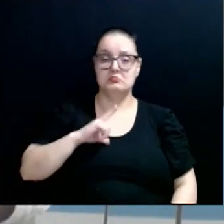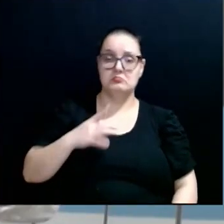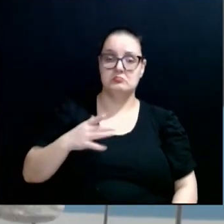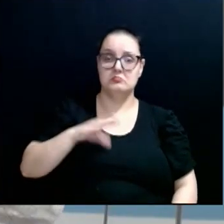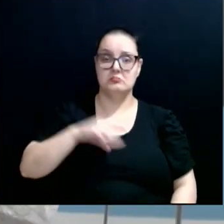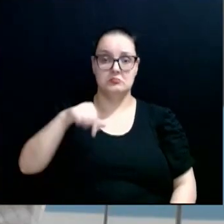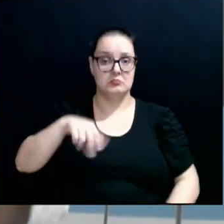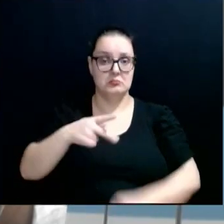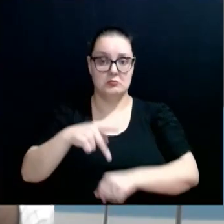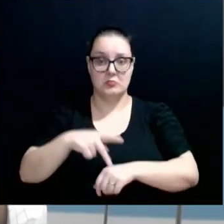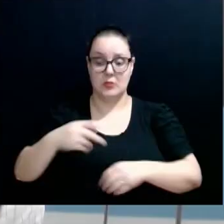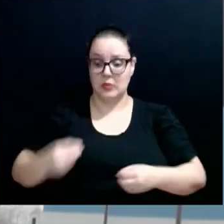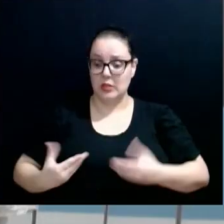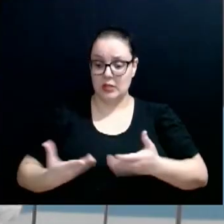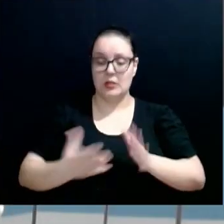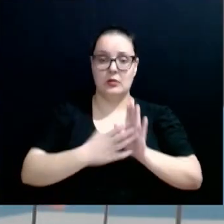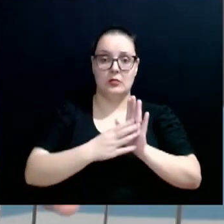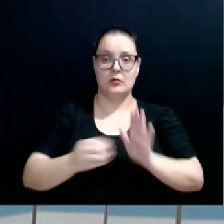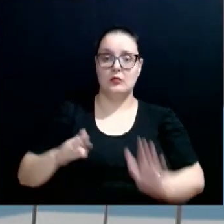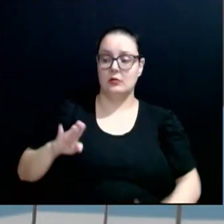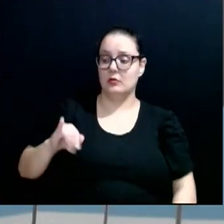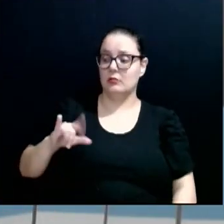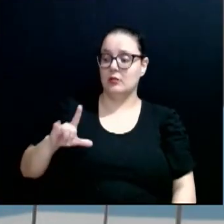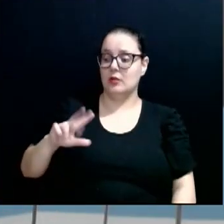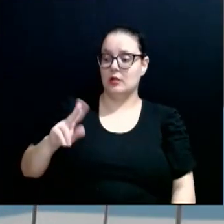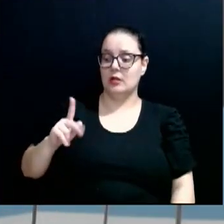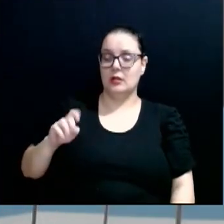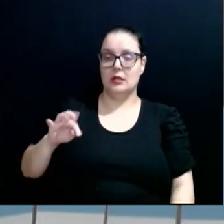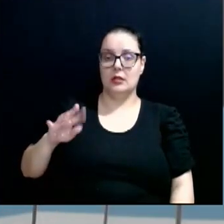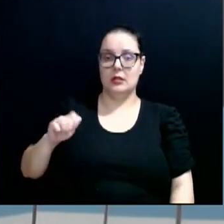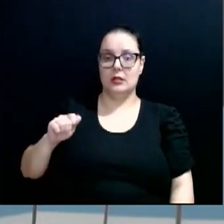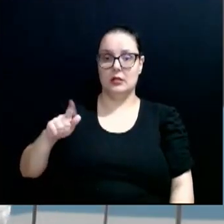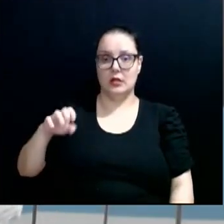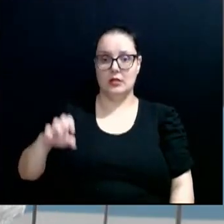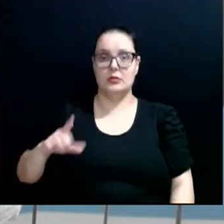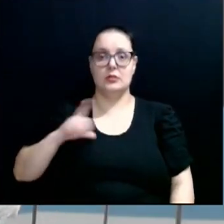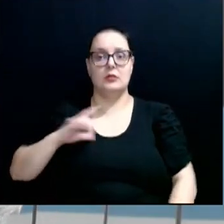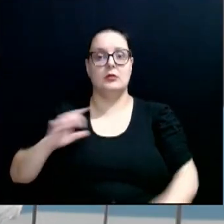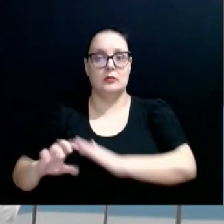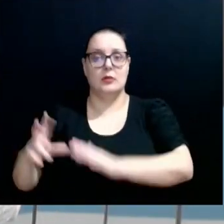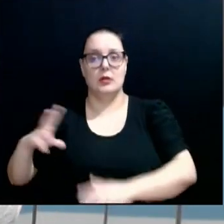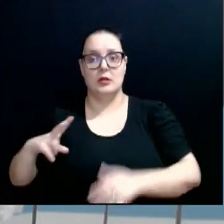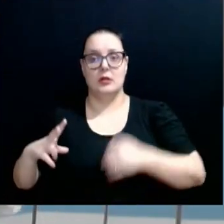trouxe esse modelo da bilhetagem, ter uma empresa privada, que é a INDEC,